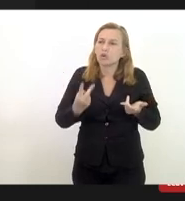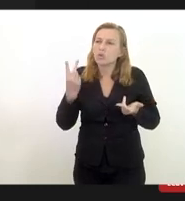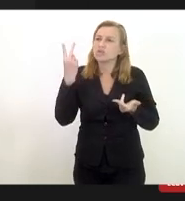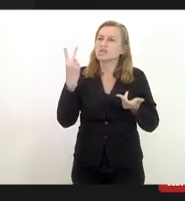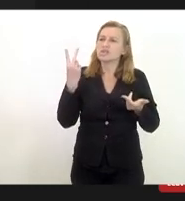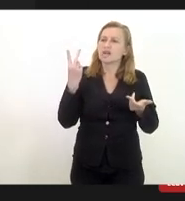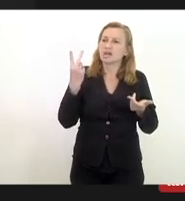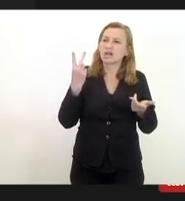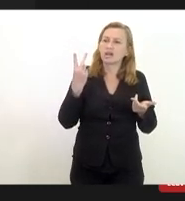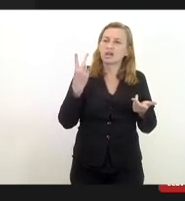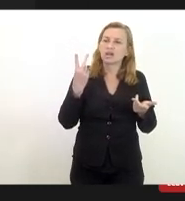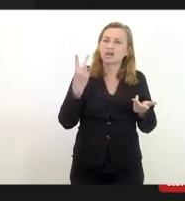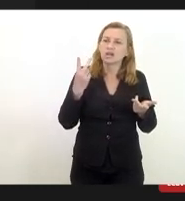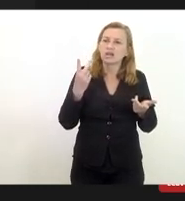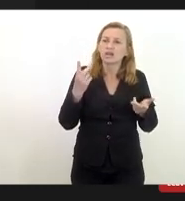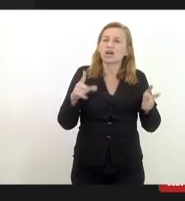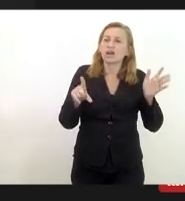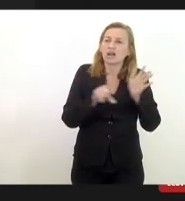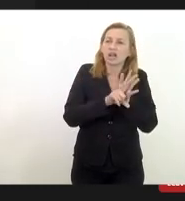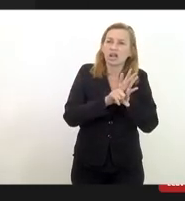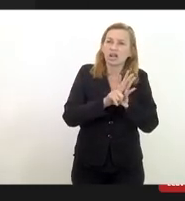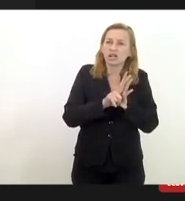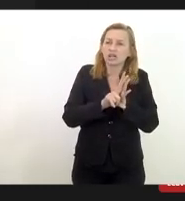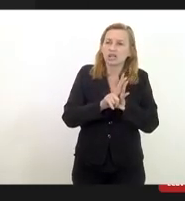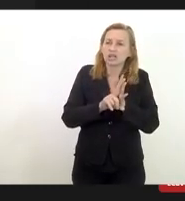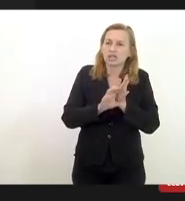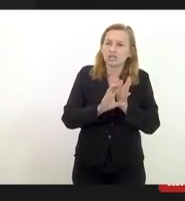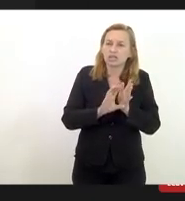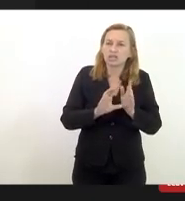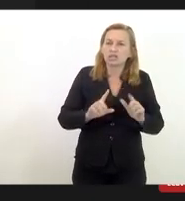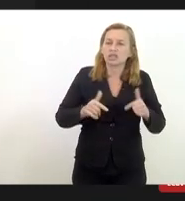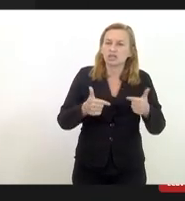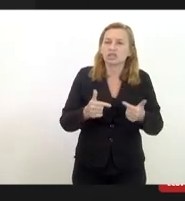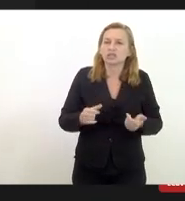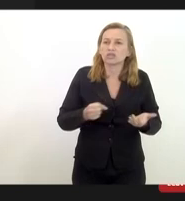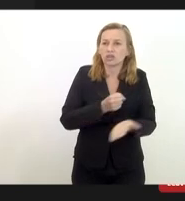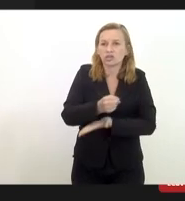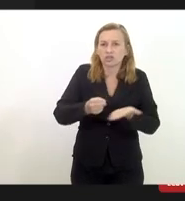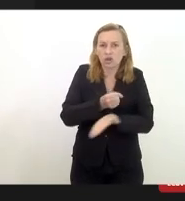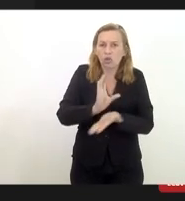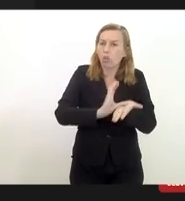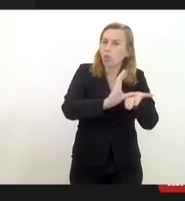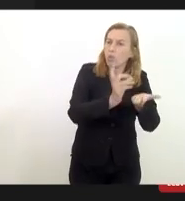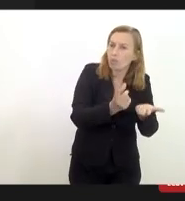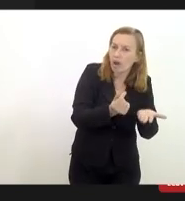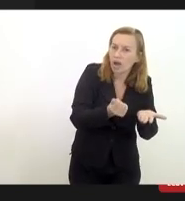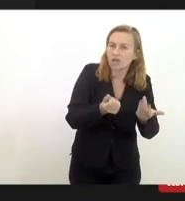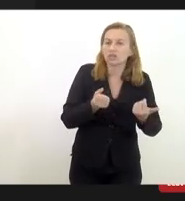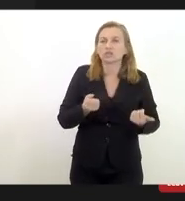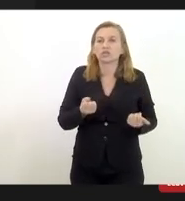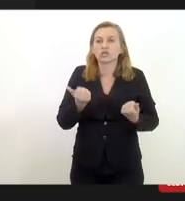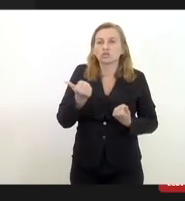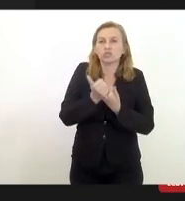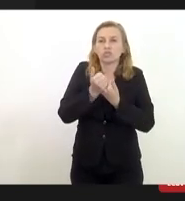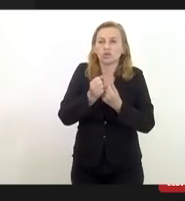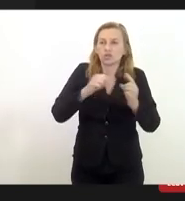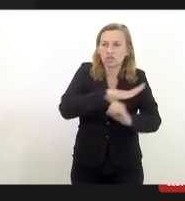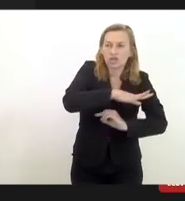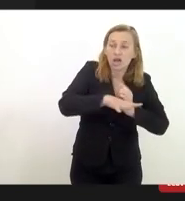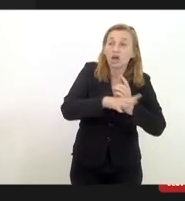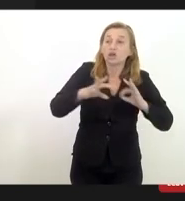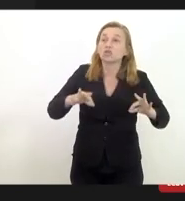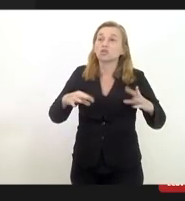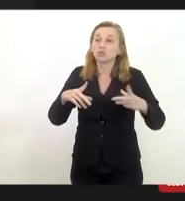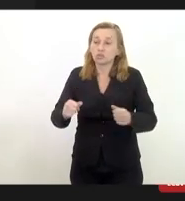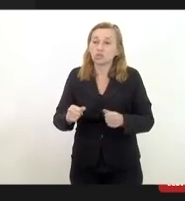a descentralização das ações para atenção básica, investimento em suporte social, tudo isso está